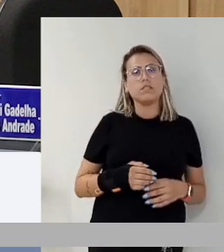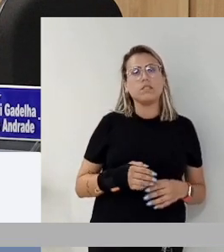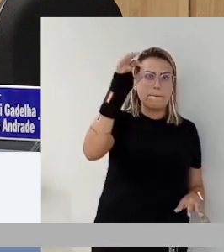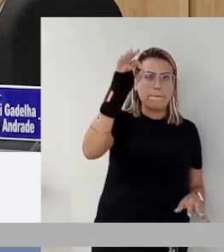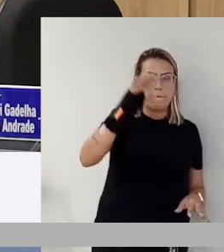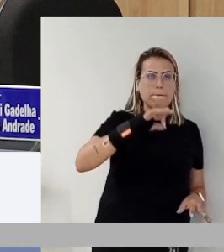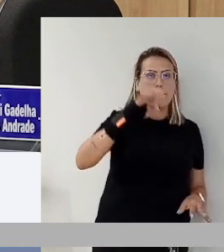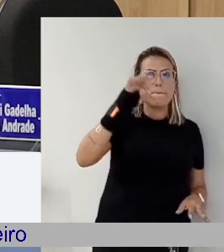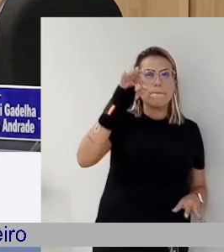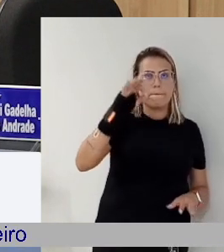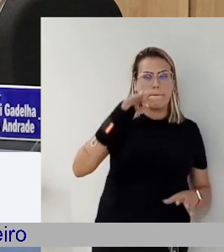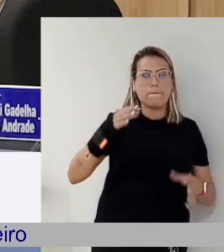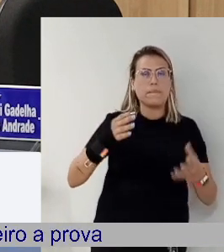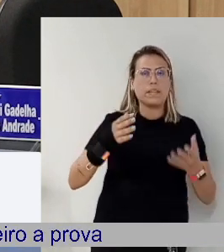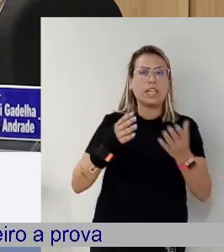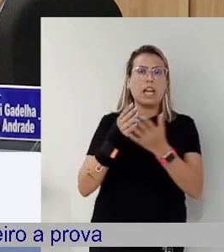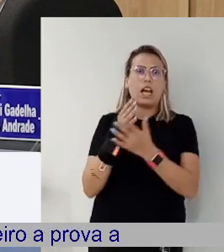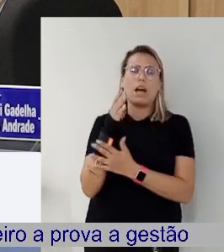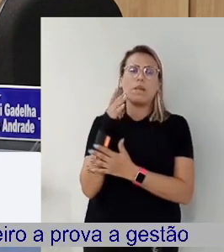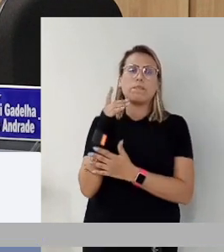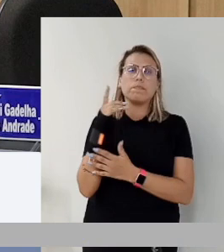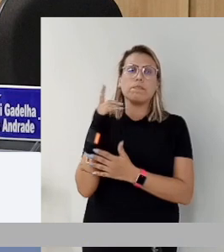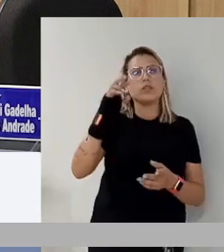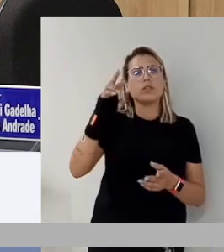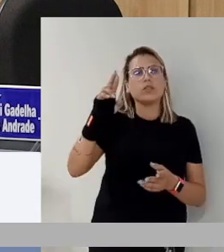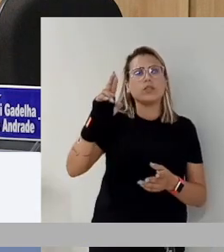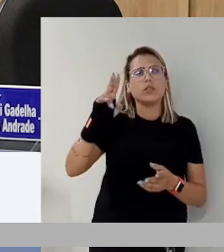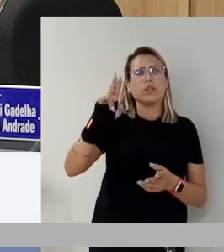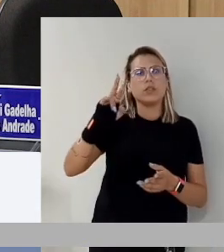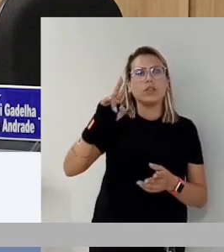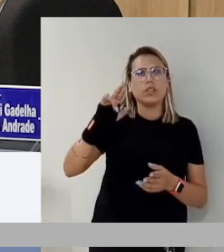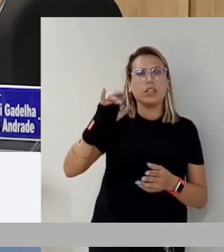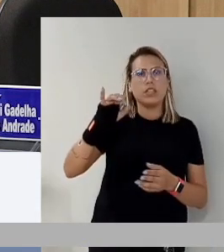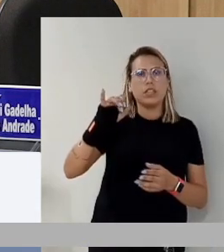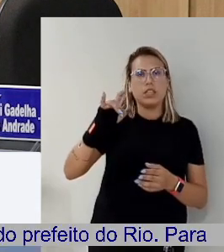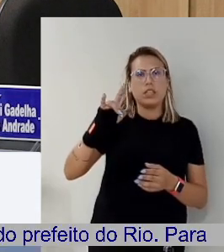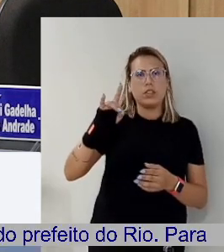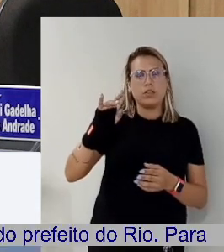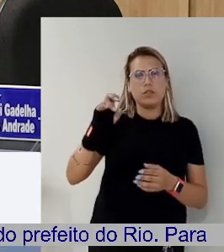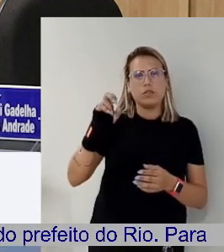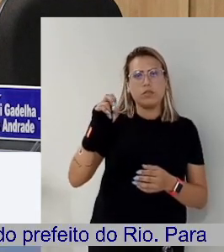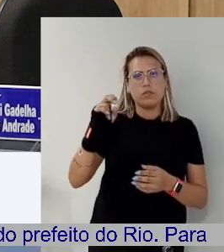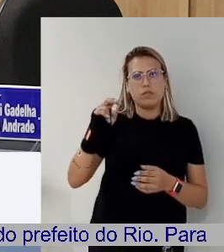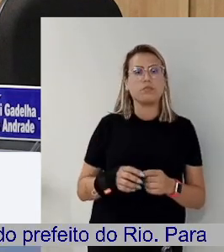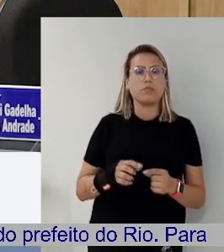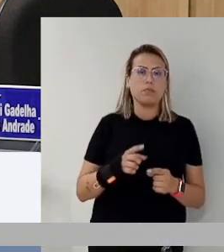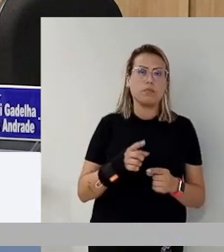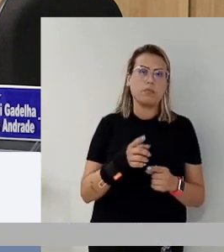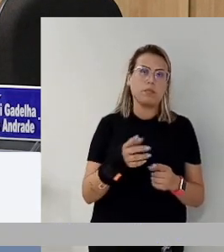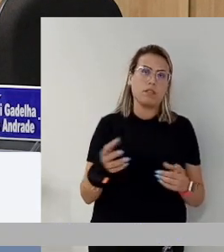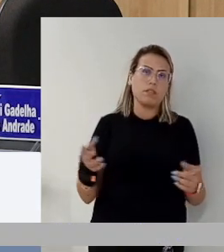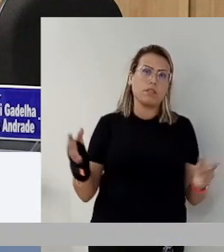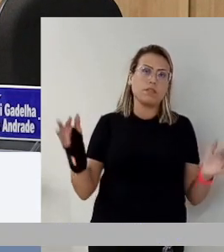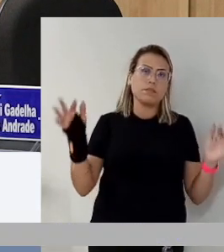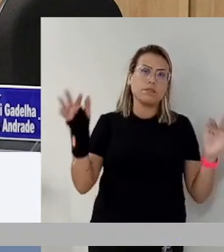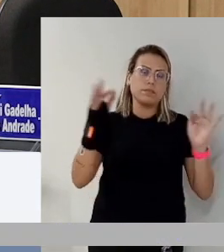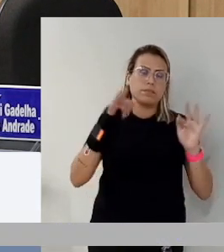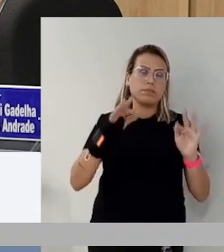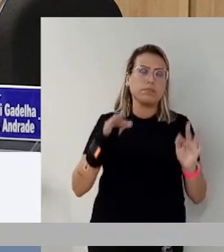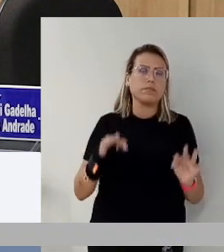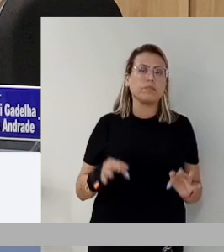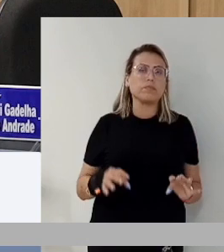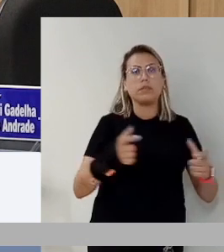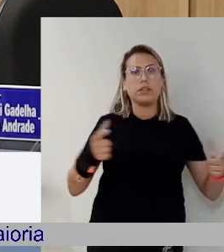do Povo tabuleiro aprova a gestão do prefeito R Para alegria de alguns na sua